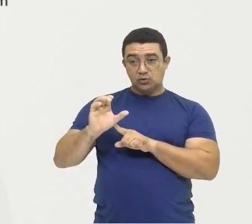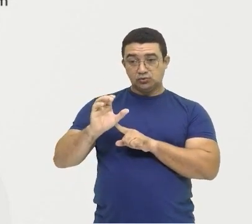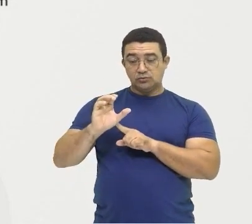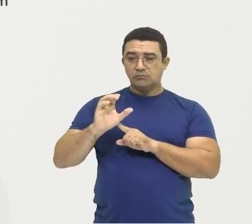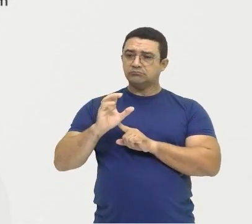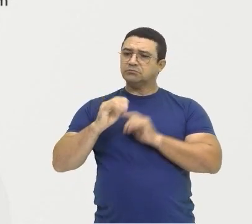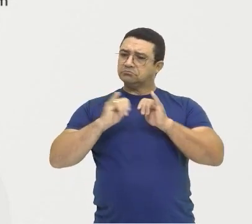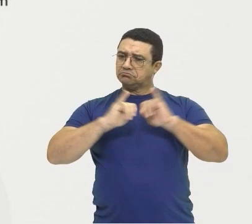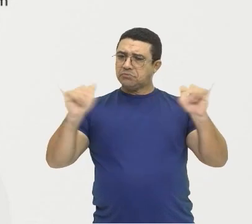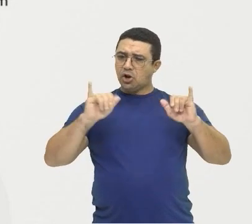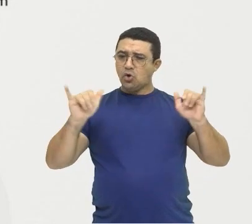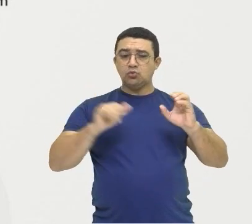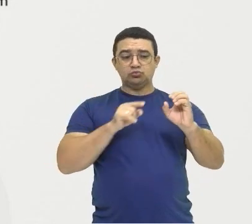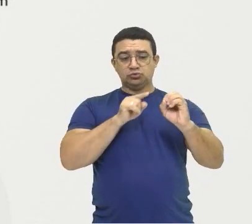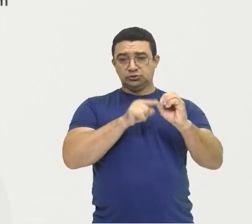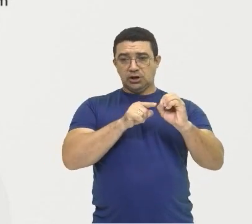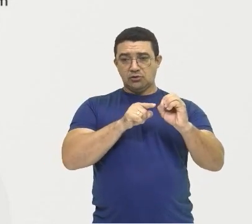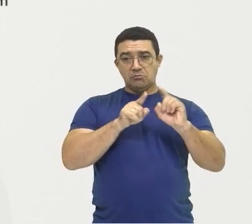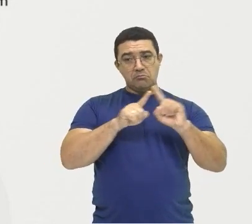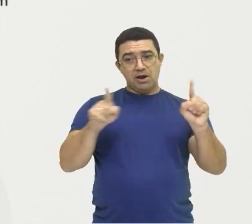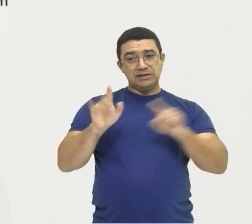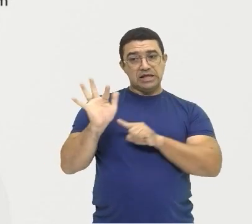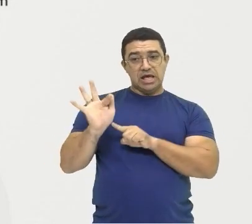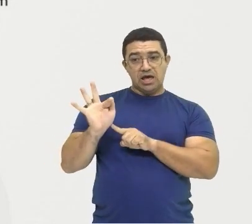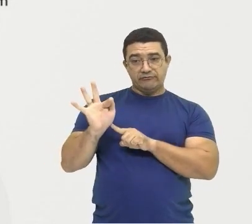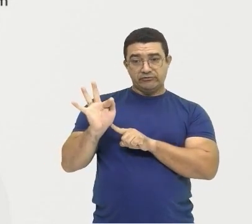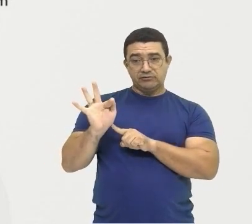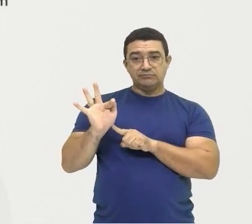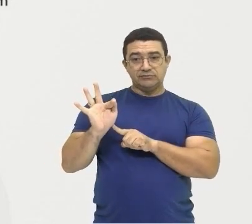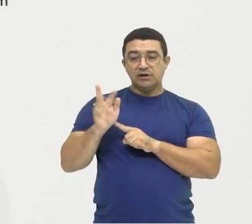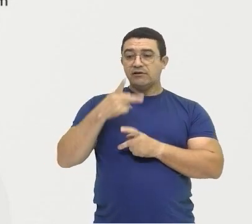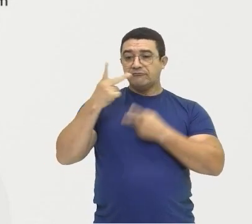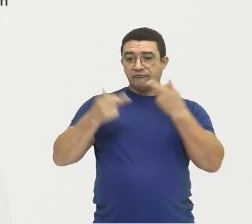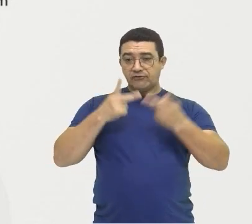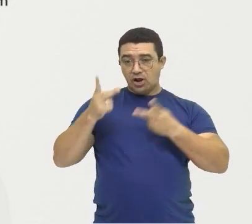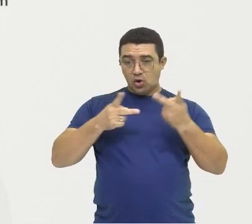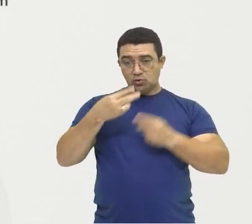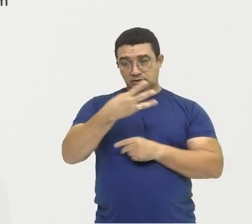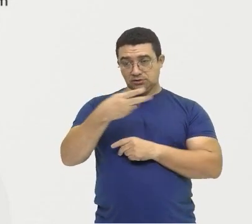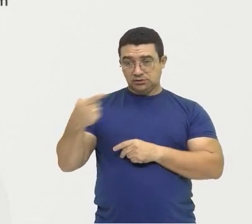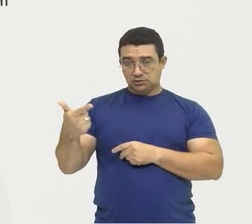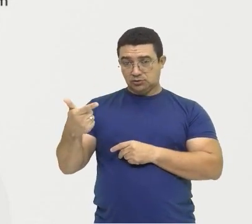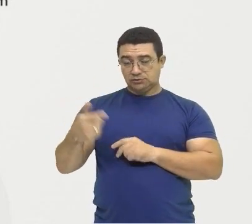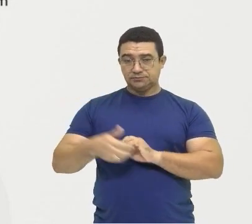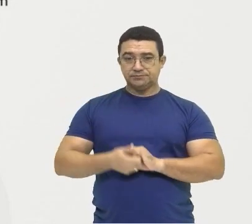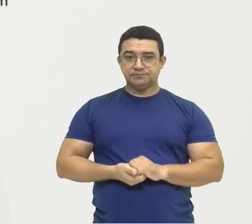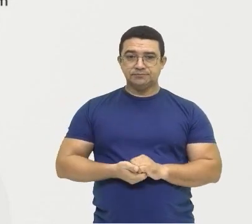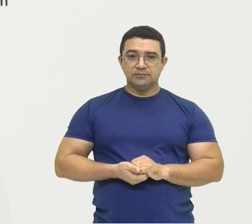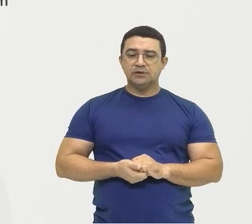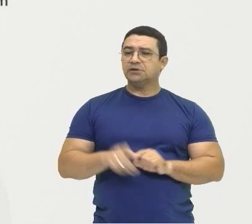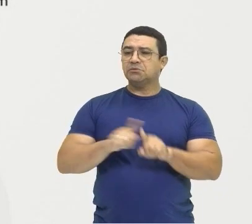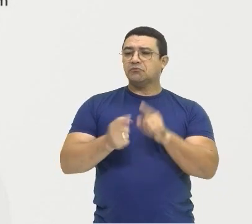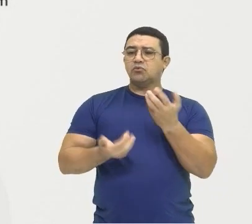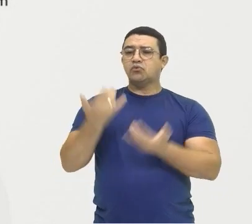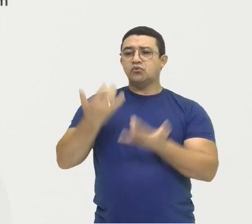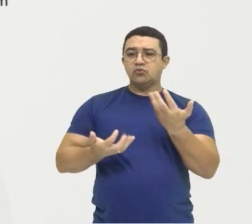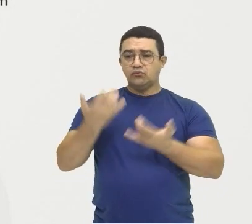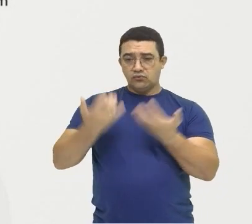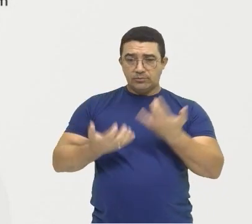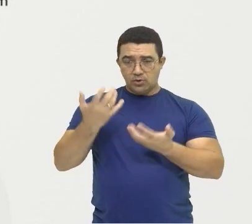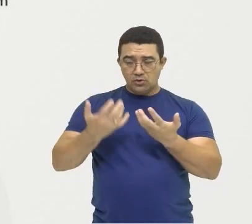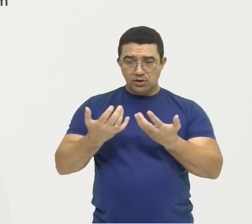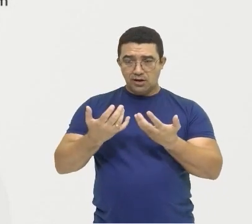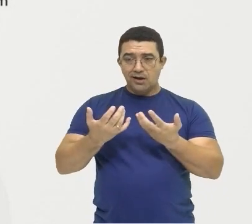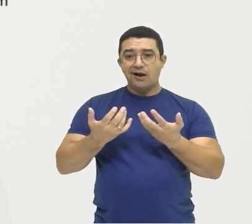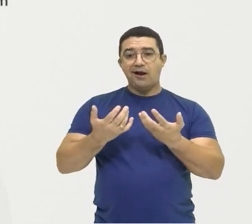Fahrenheit coloca 32. E para o ponto do vapor, Fahrenheit adota 212, né? Esses valores têm a